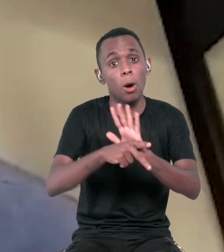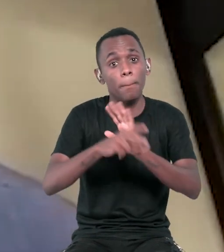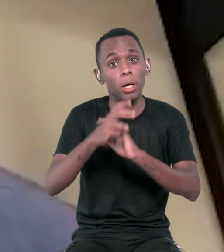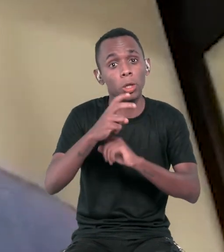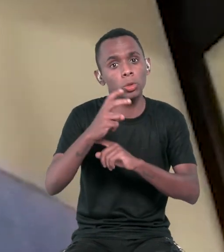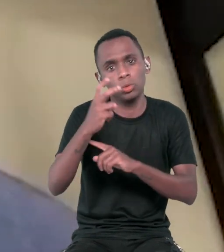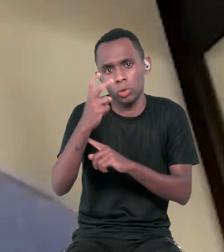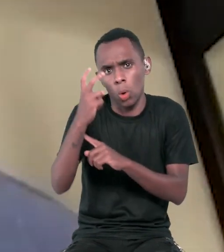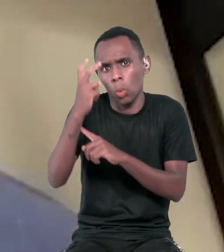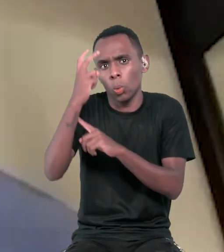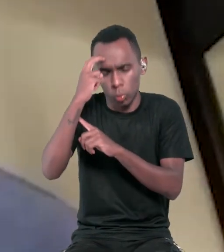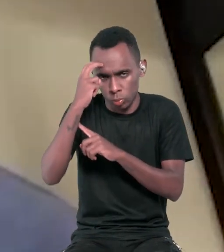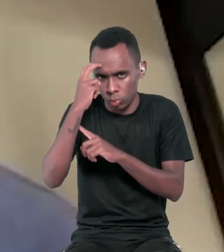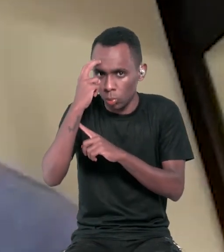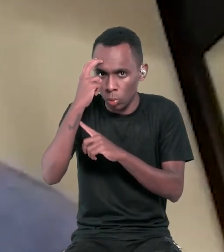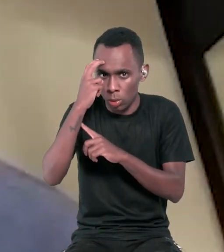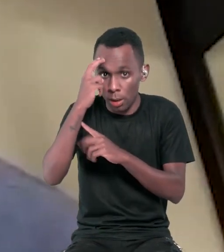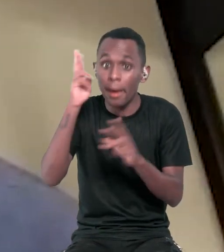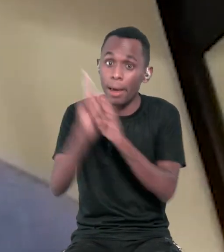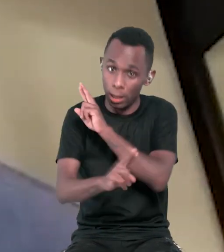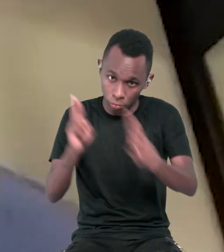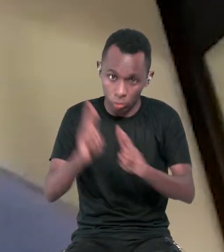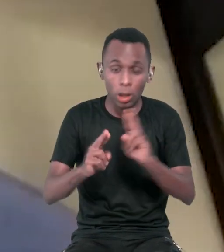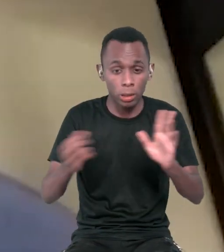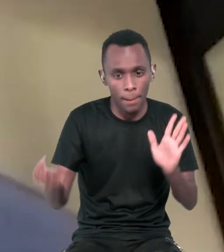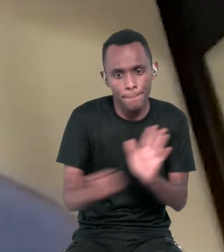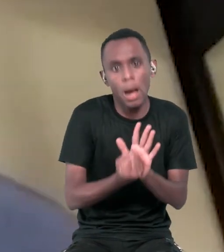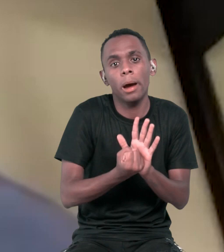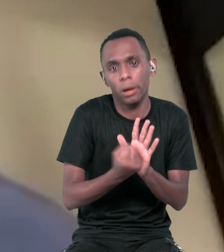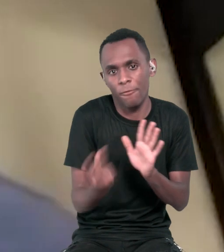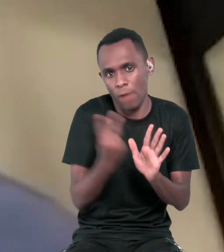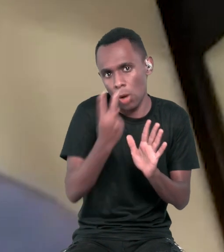Cultura, já que falamos em patrimônio cultural?